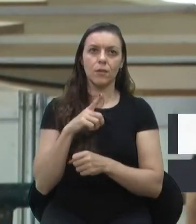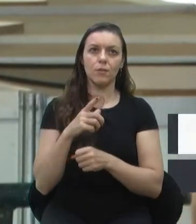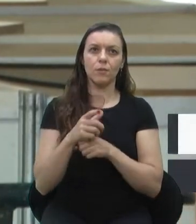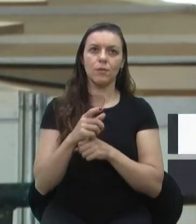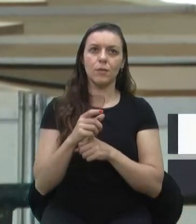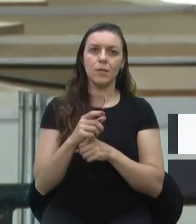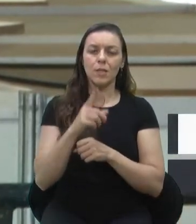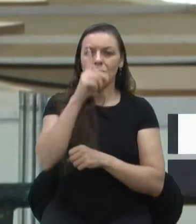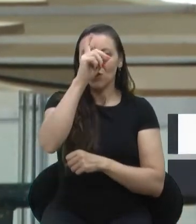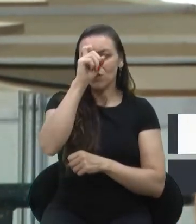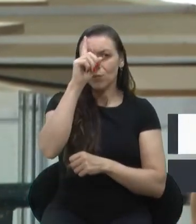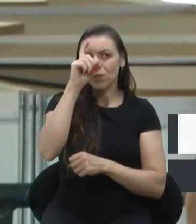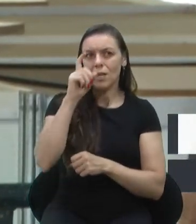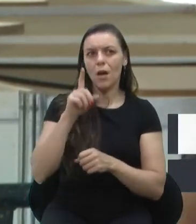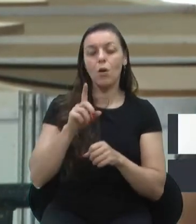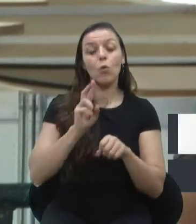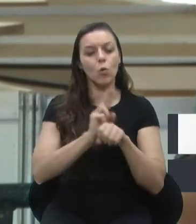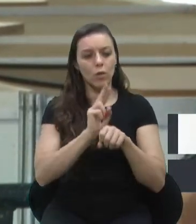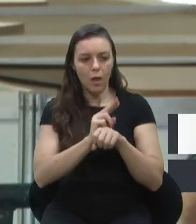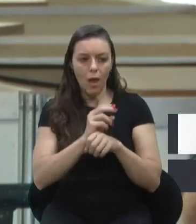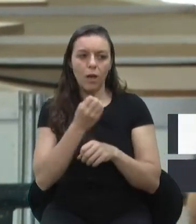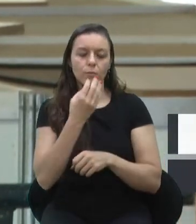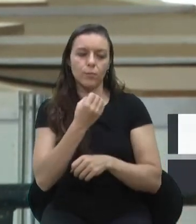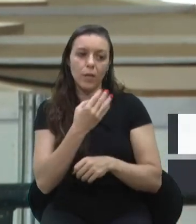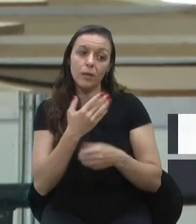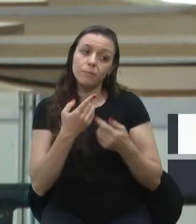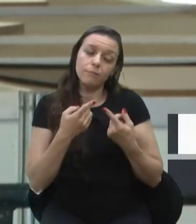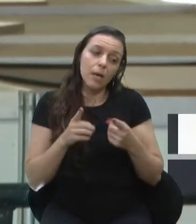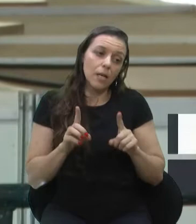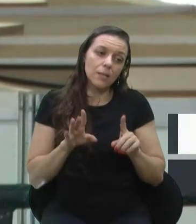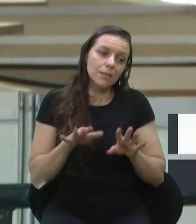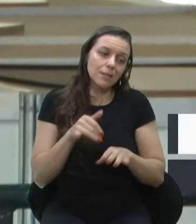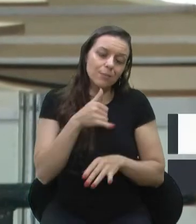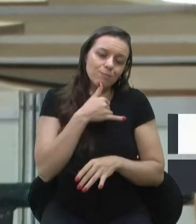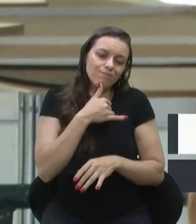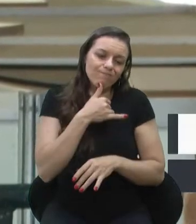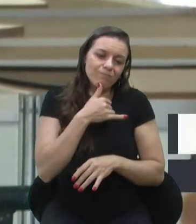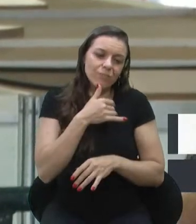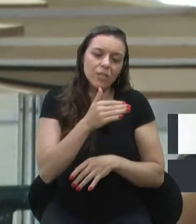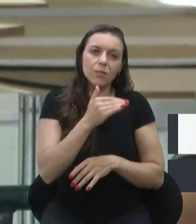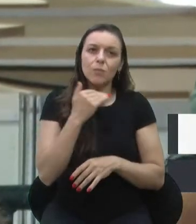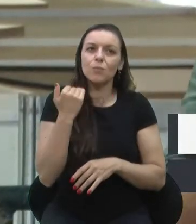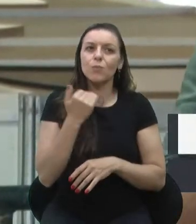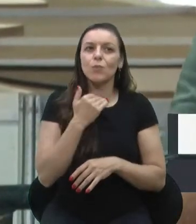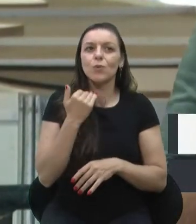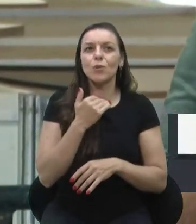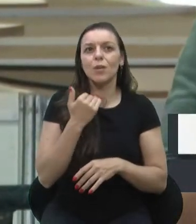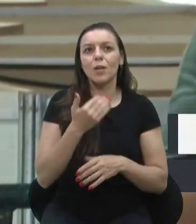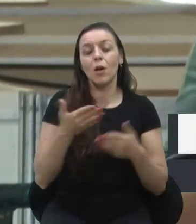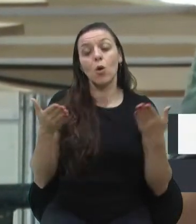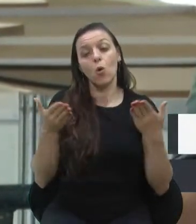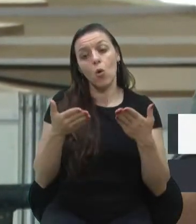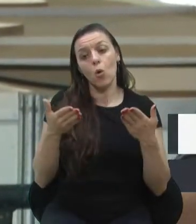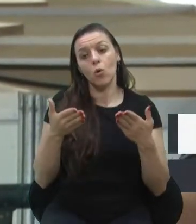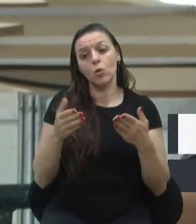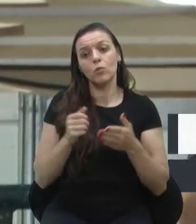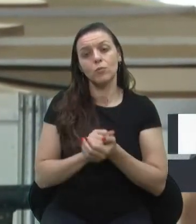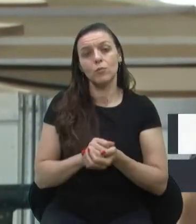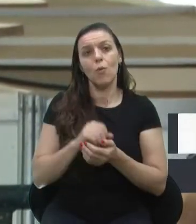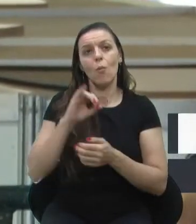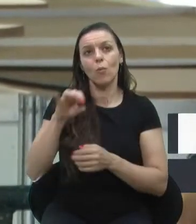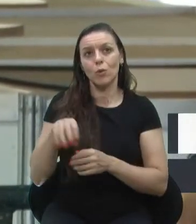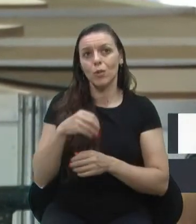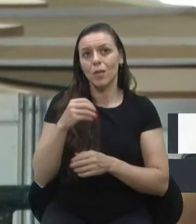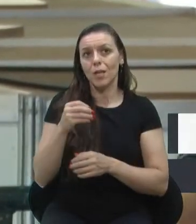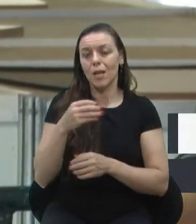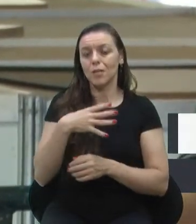internado e bem cuidado, mas enfim, perdi um grande colega. Hoje tive a oportunidade, então, em nome das filhas